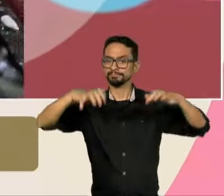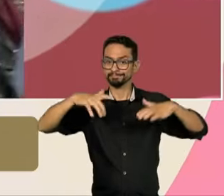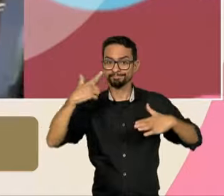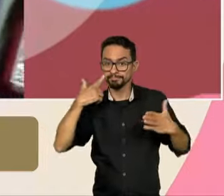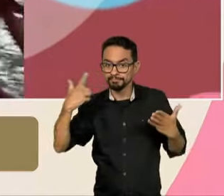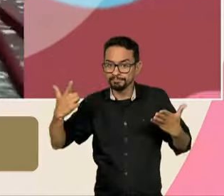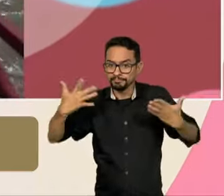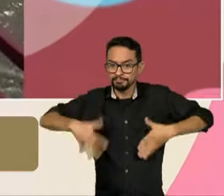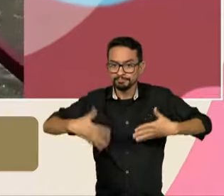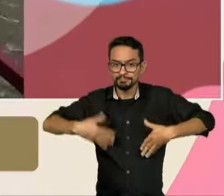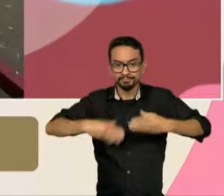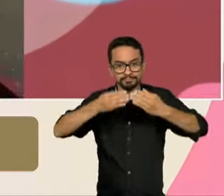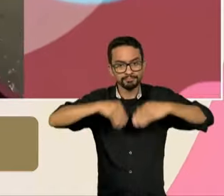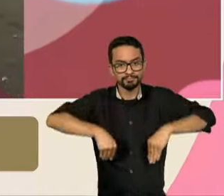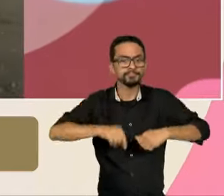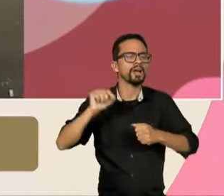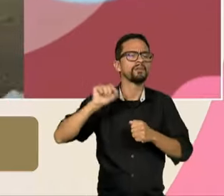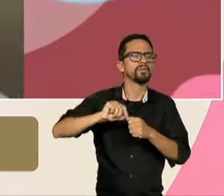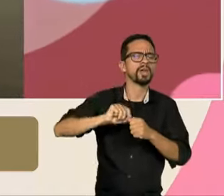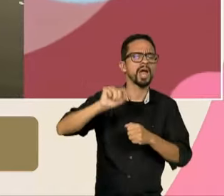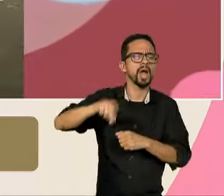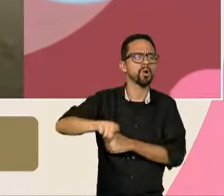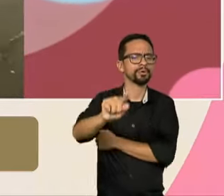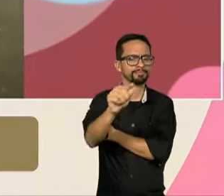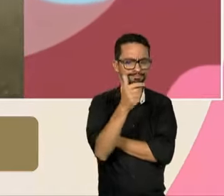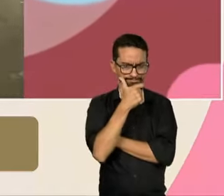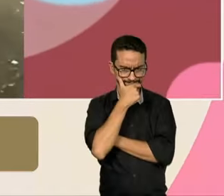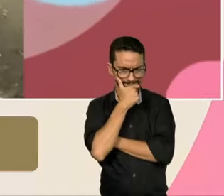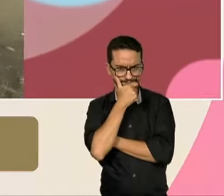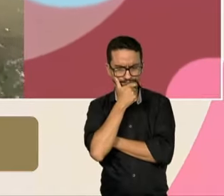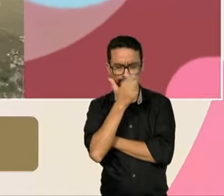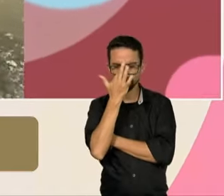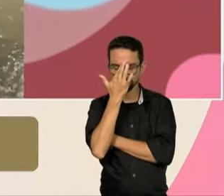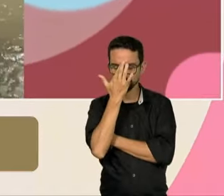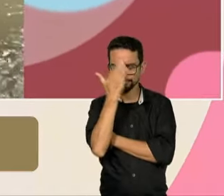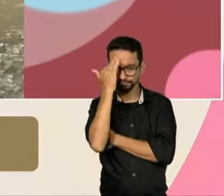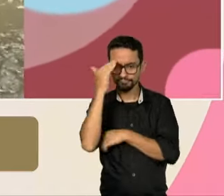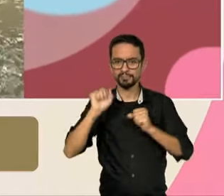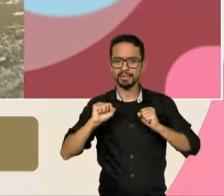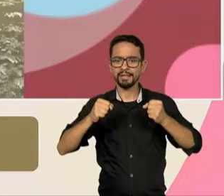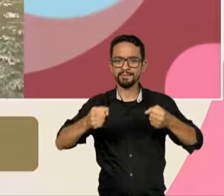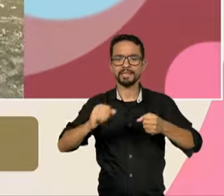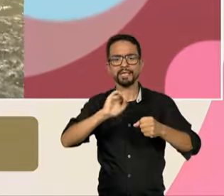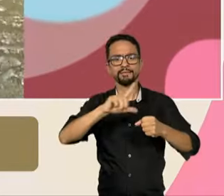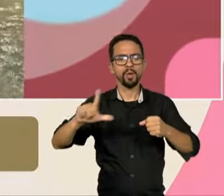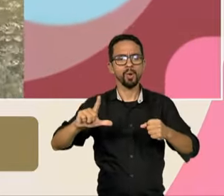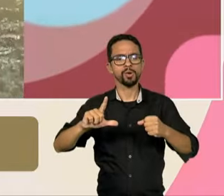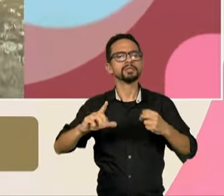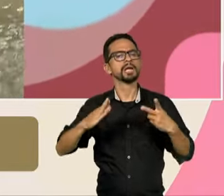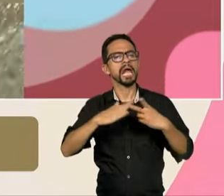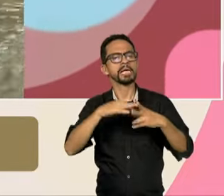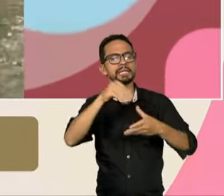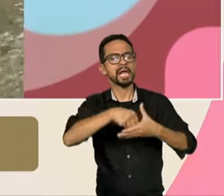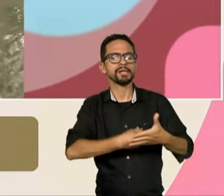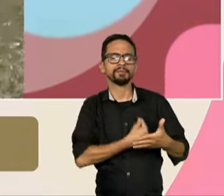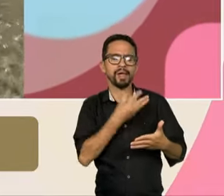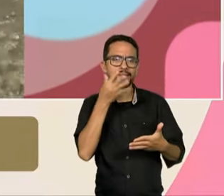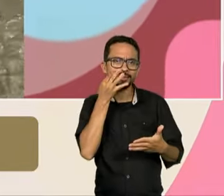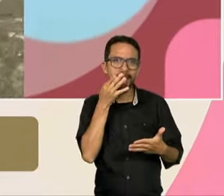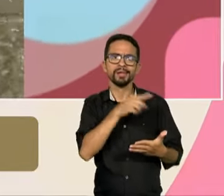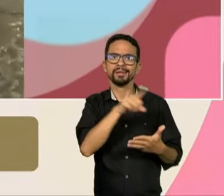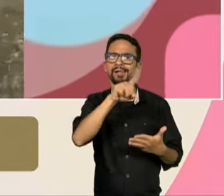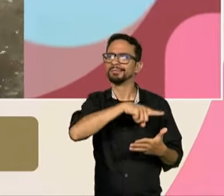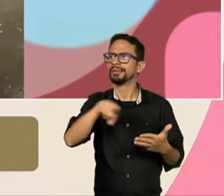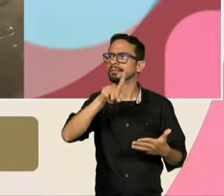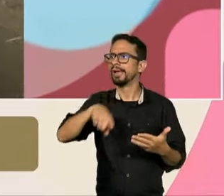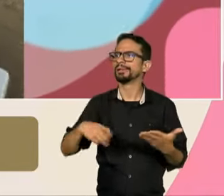magnitude, o que nós vamos fazer? Então, eu tenho lá defesa civil distribuída, eu tenho as pessoas em casa, e eventos cancelados e por aí